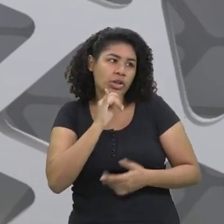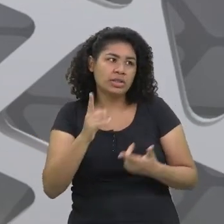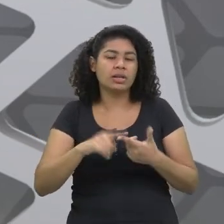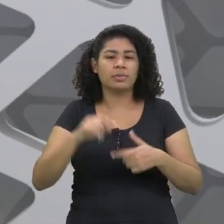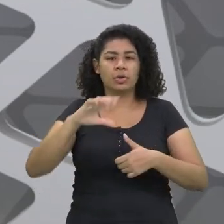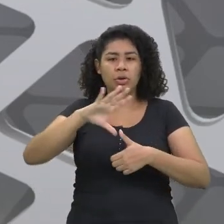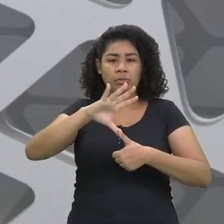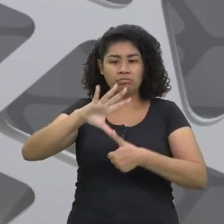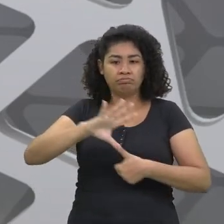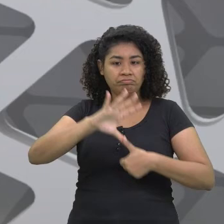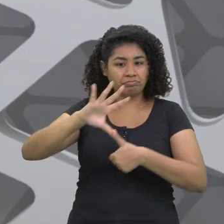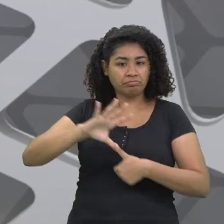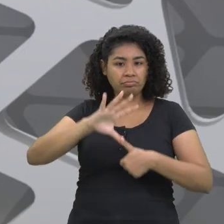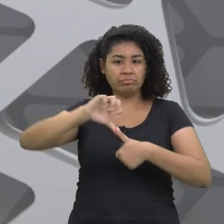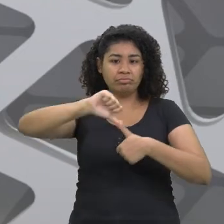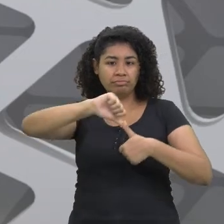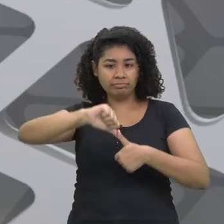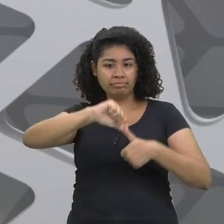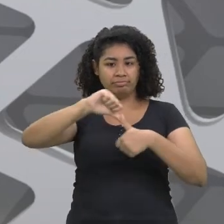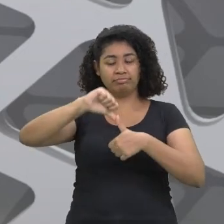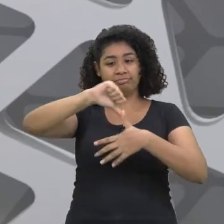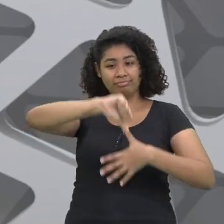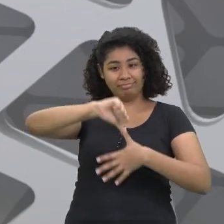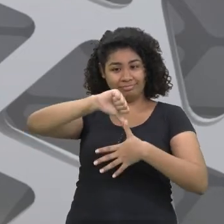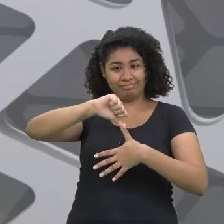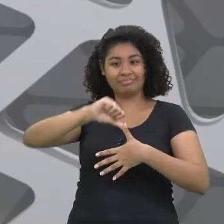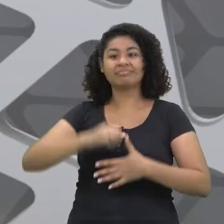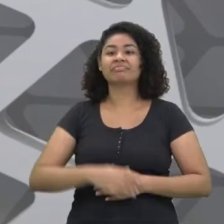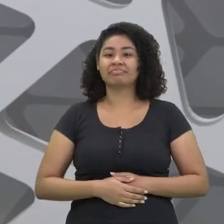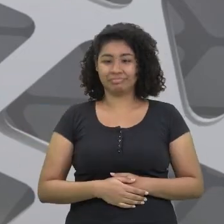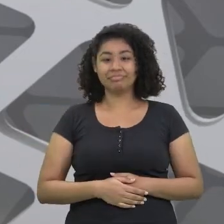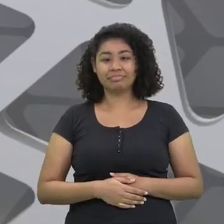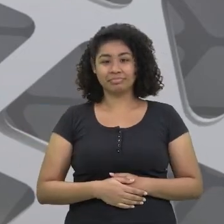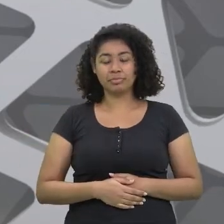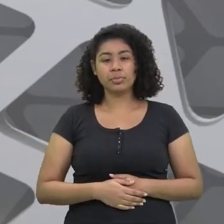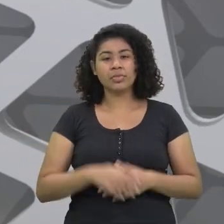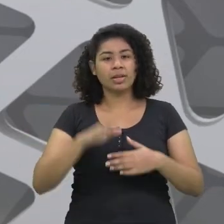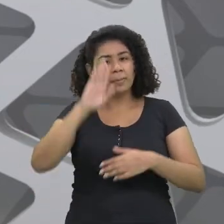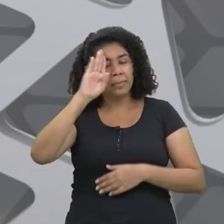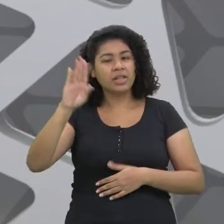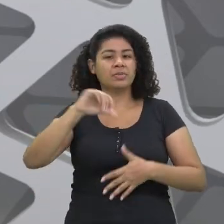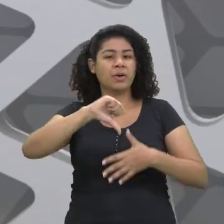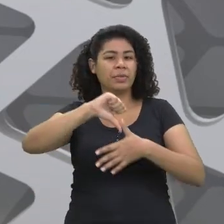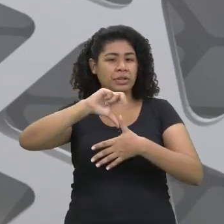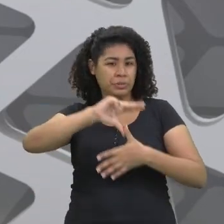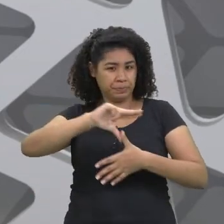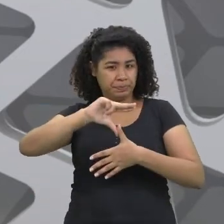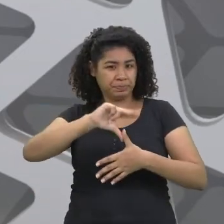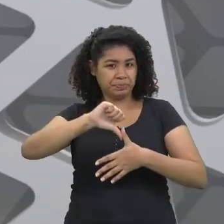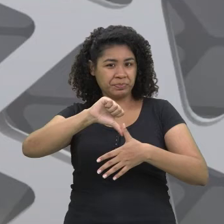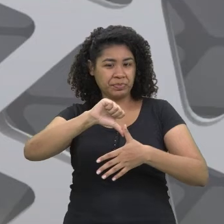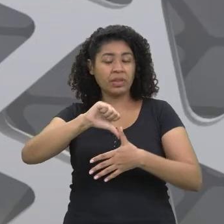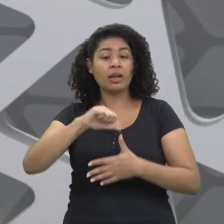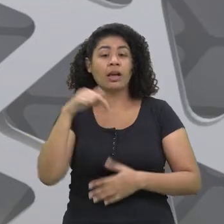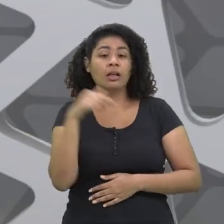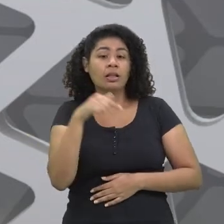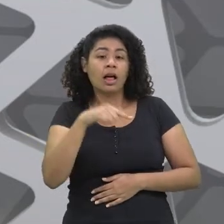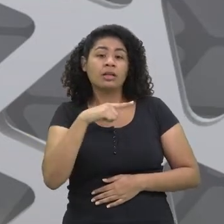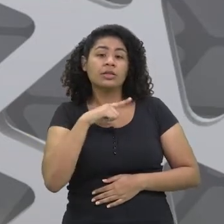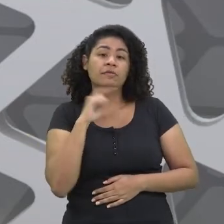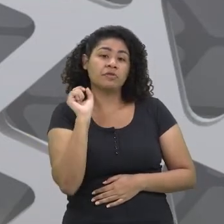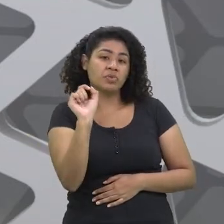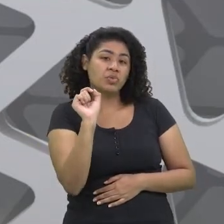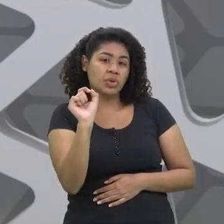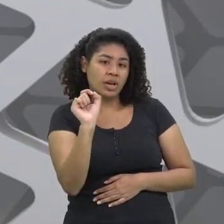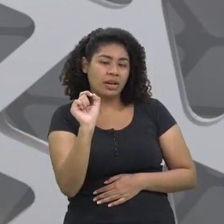do Norte, e América Central e América do Sul. Mas principalmente a América do Sul vai ter uma grande